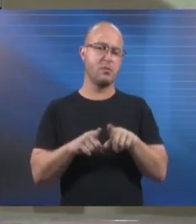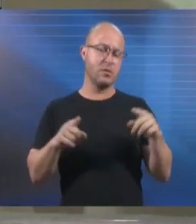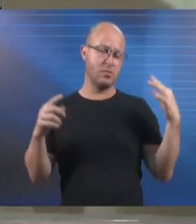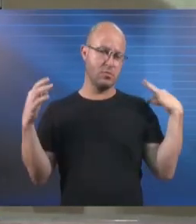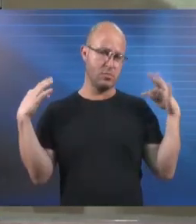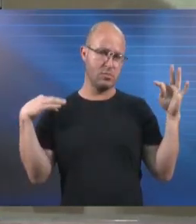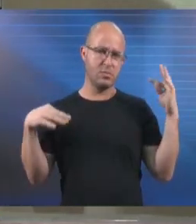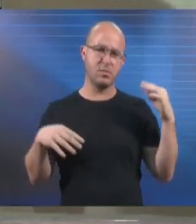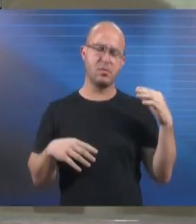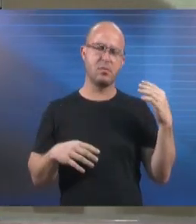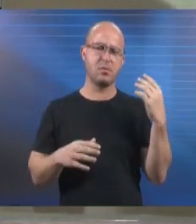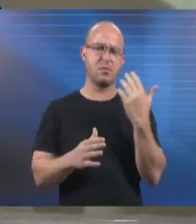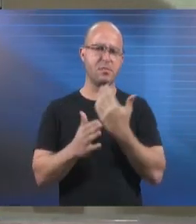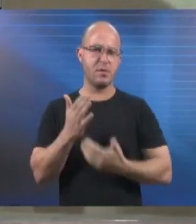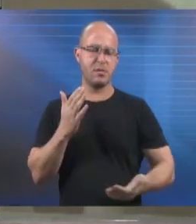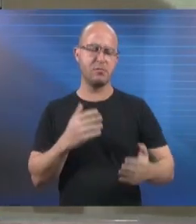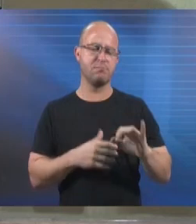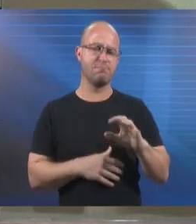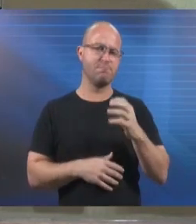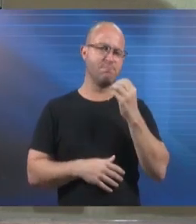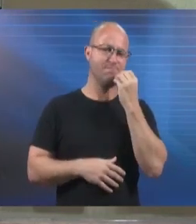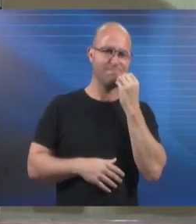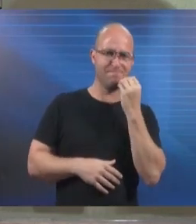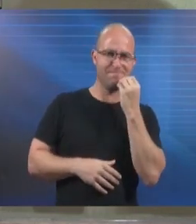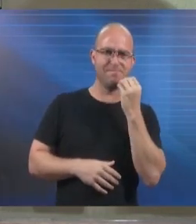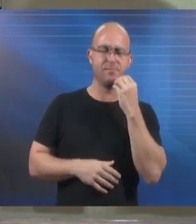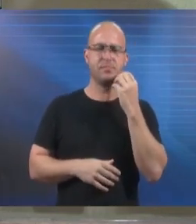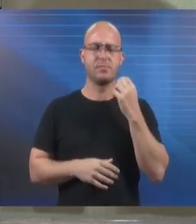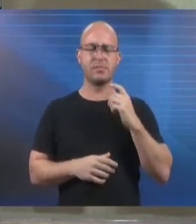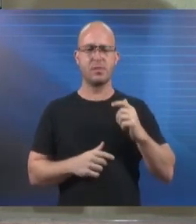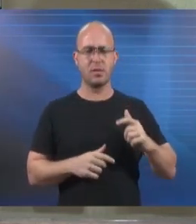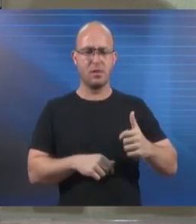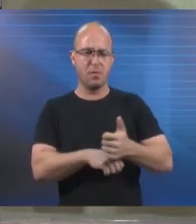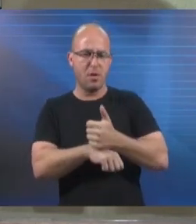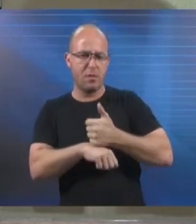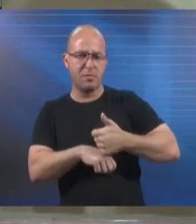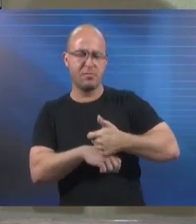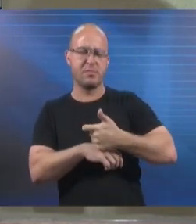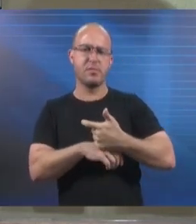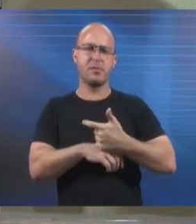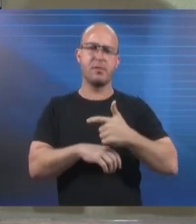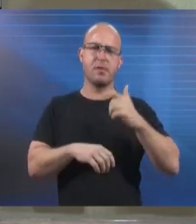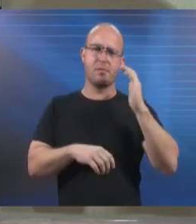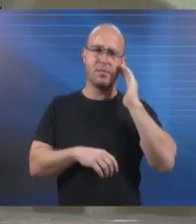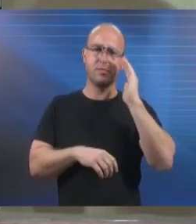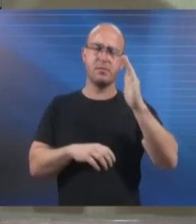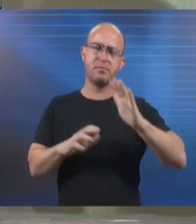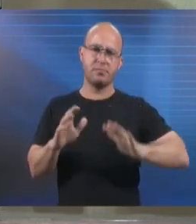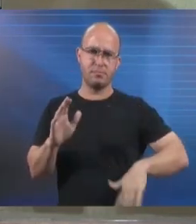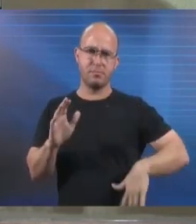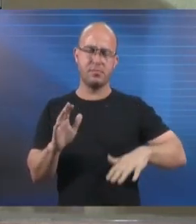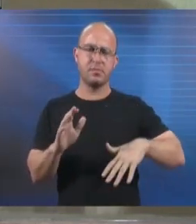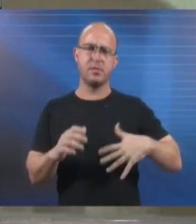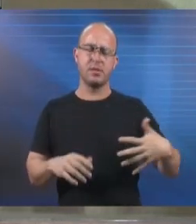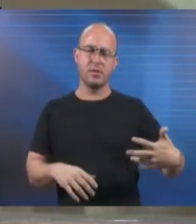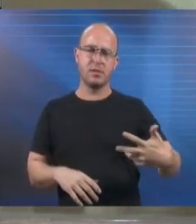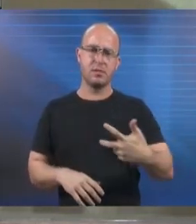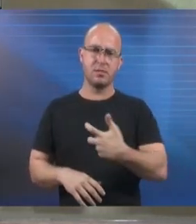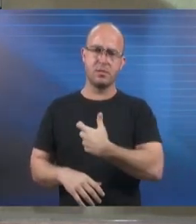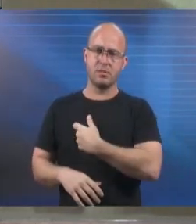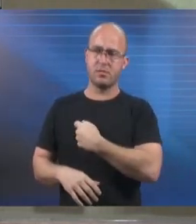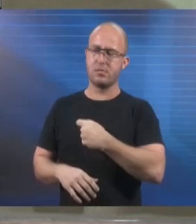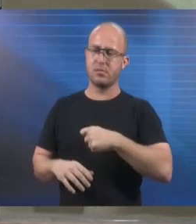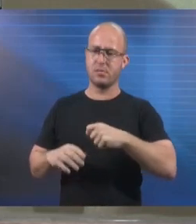estado não perdesse essa oportunidade de revitalizar a nossa principal praia e salvar